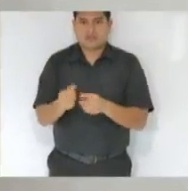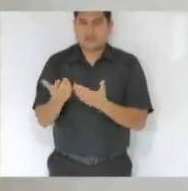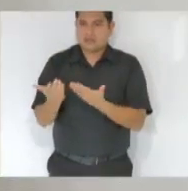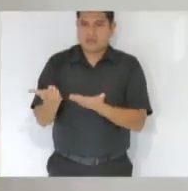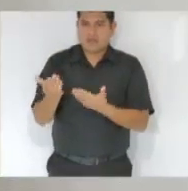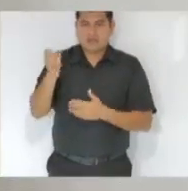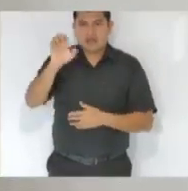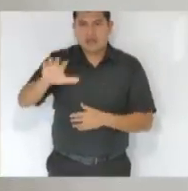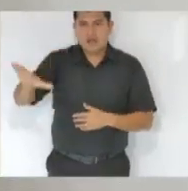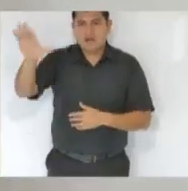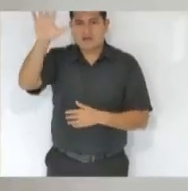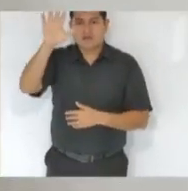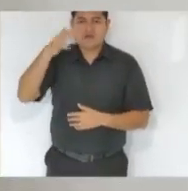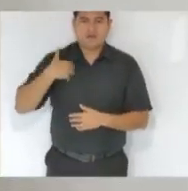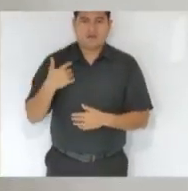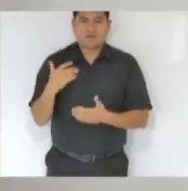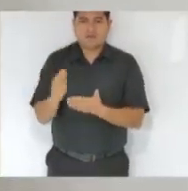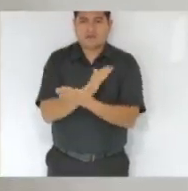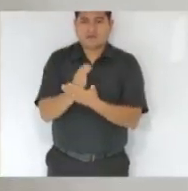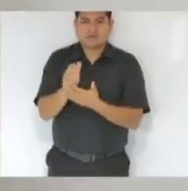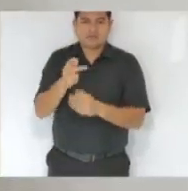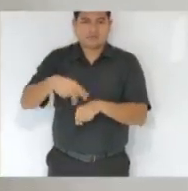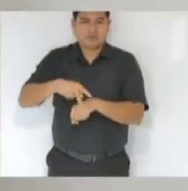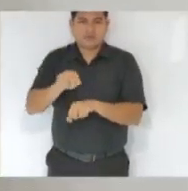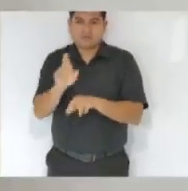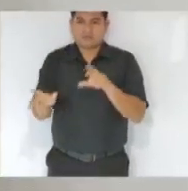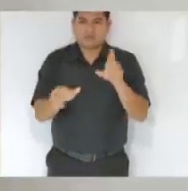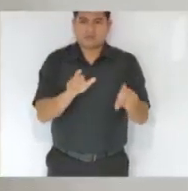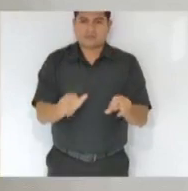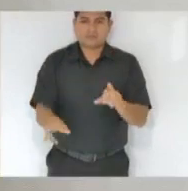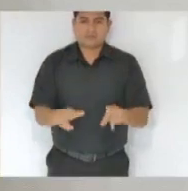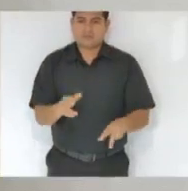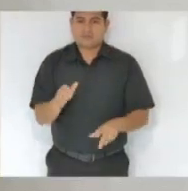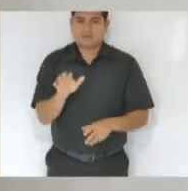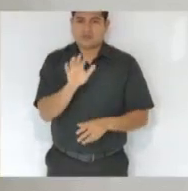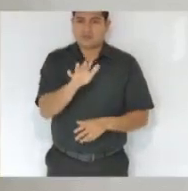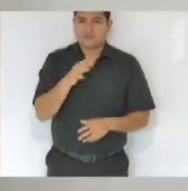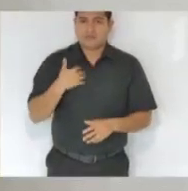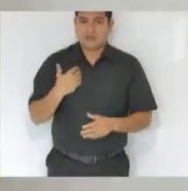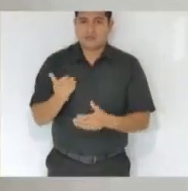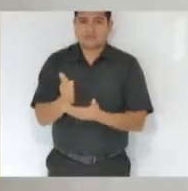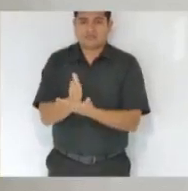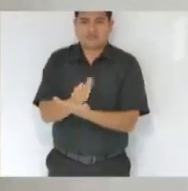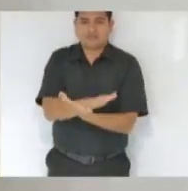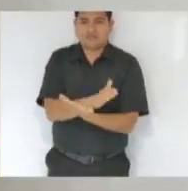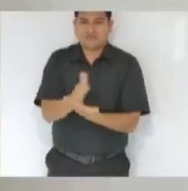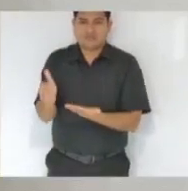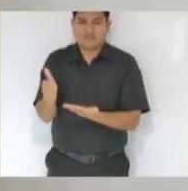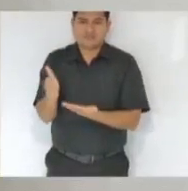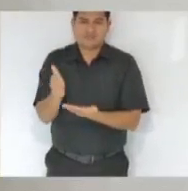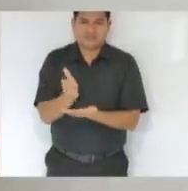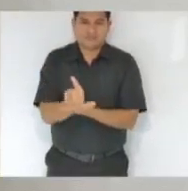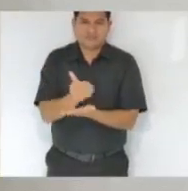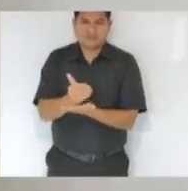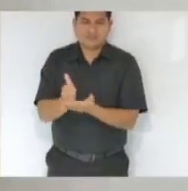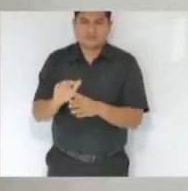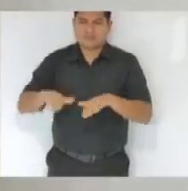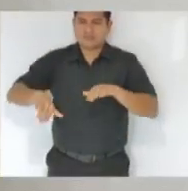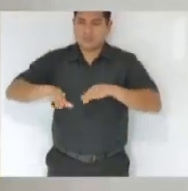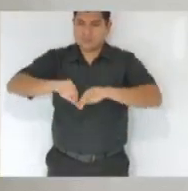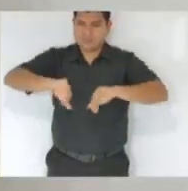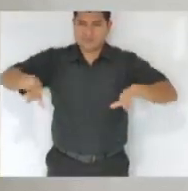não teria obtido resultados tão diferentes quando esteve dividida entre Europa Ocidental e Oriental. Muitas pessoas